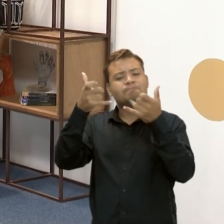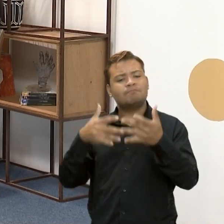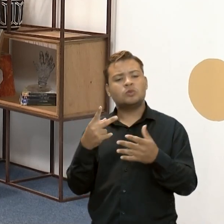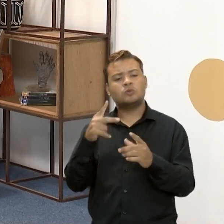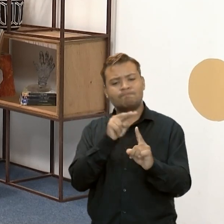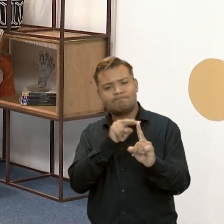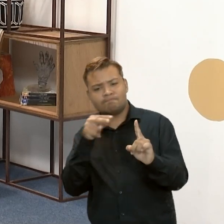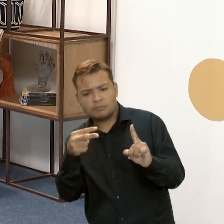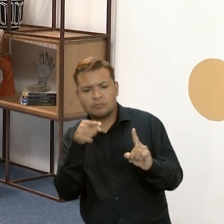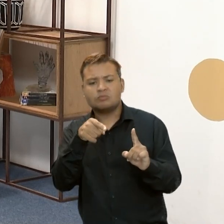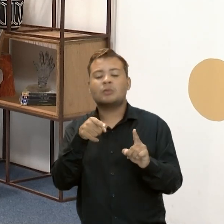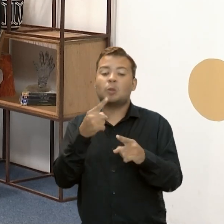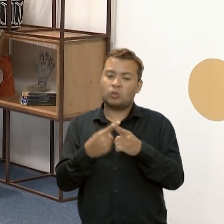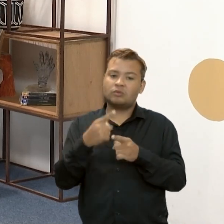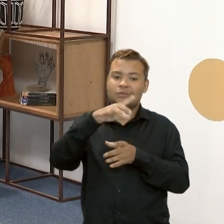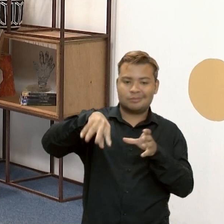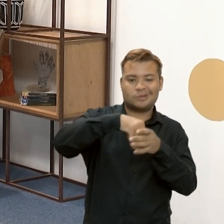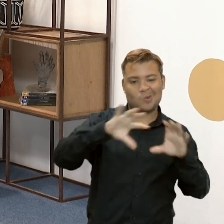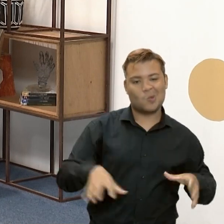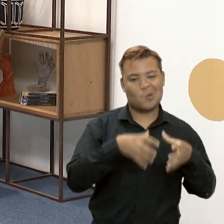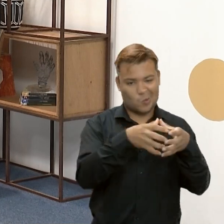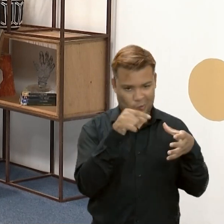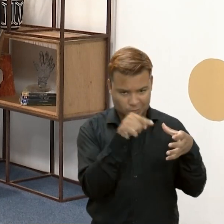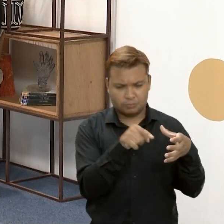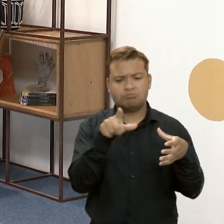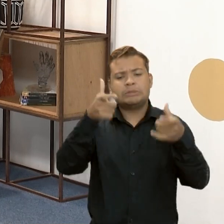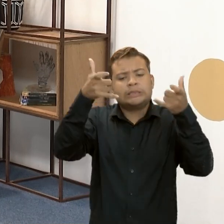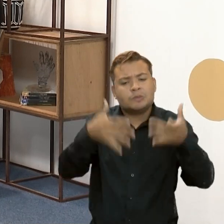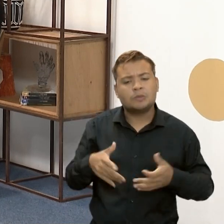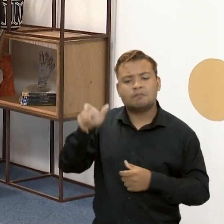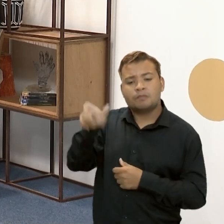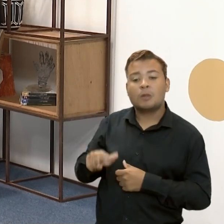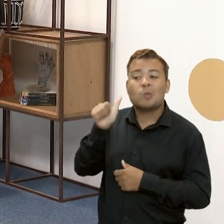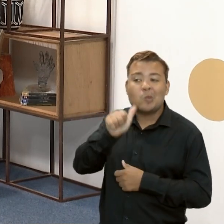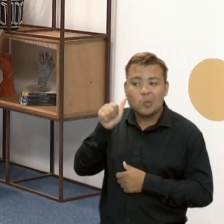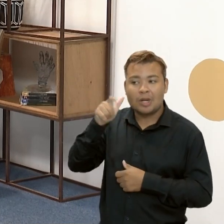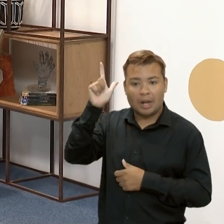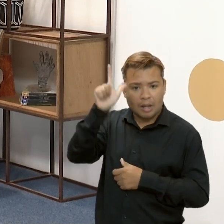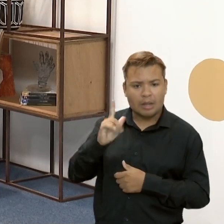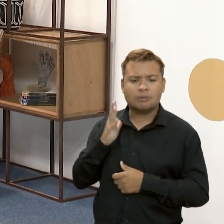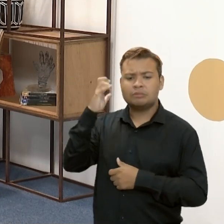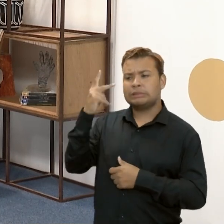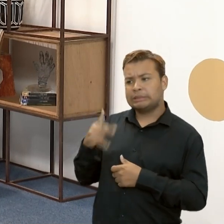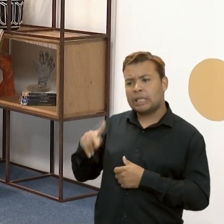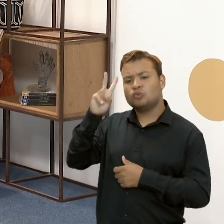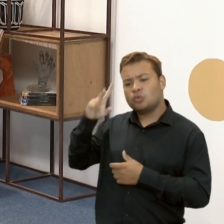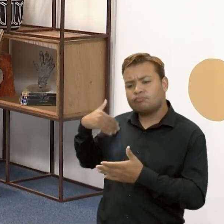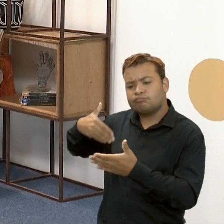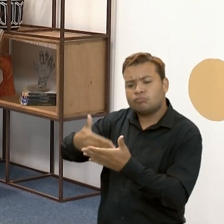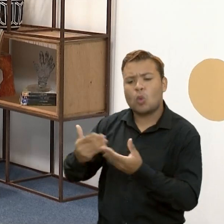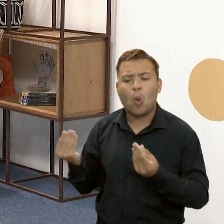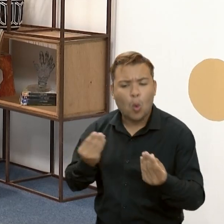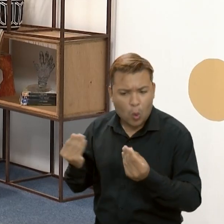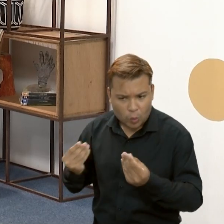né? Fazendo parte dessa organização, desse coletivo, sobre a trajetória, a biografia da Leodegária.